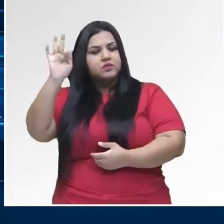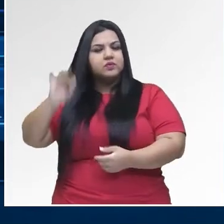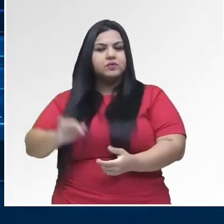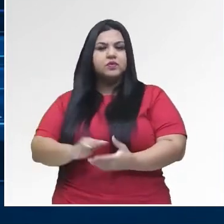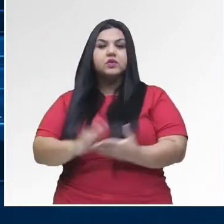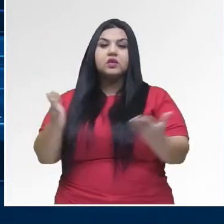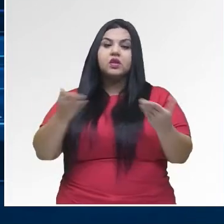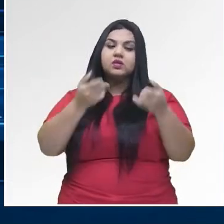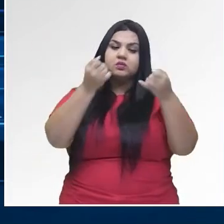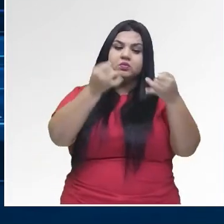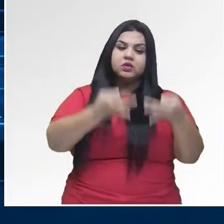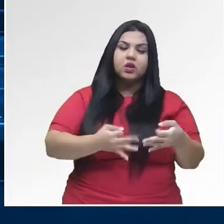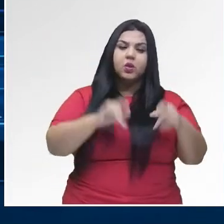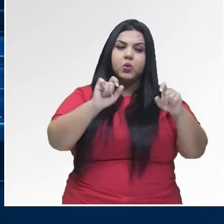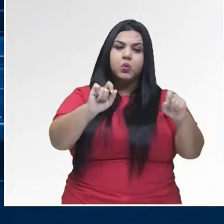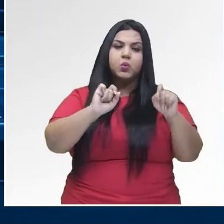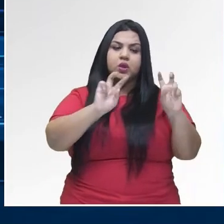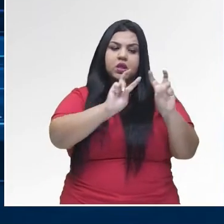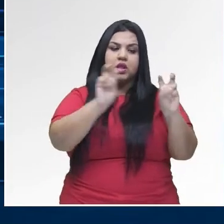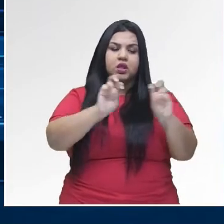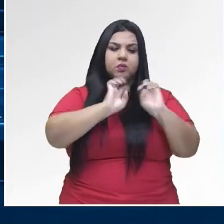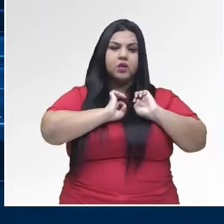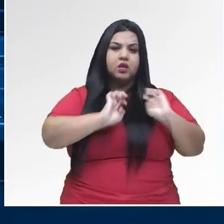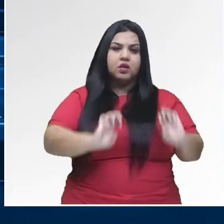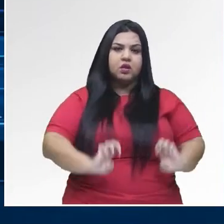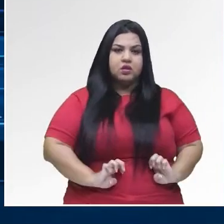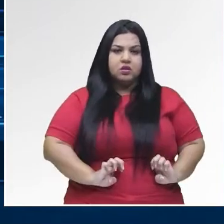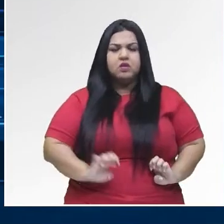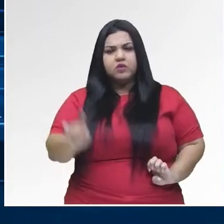falando de ética, e vocês